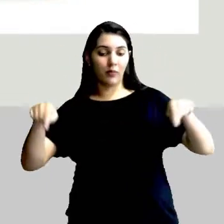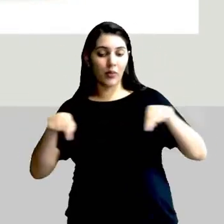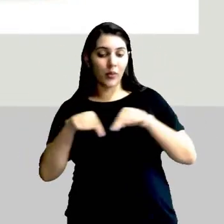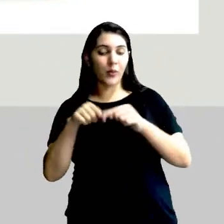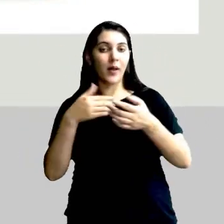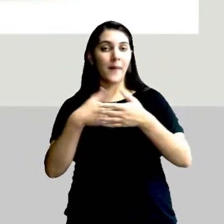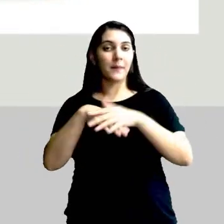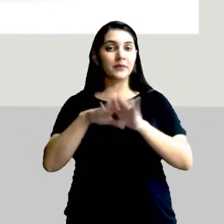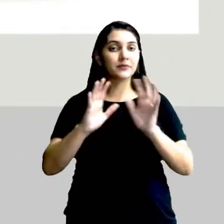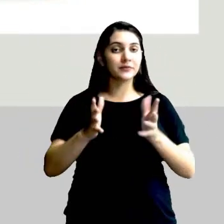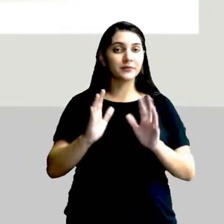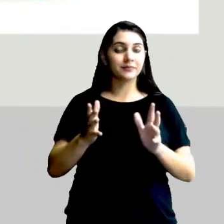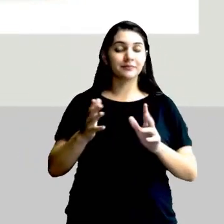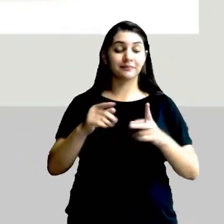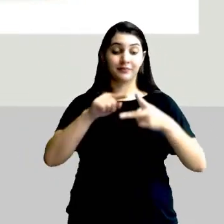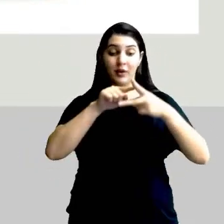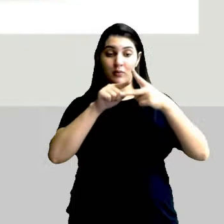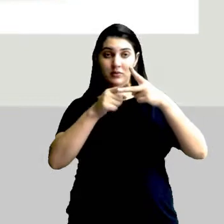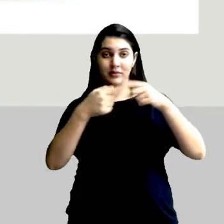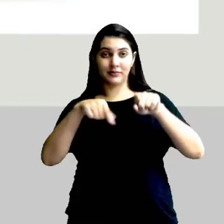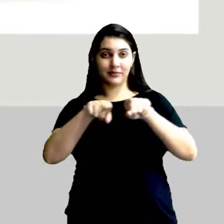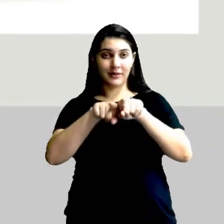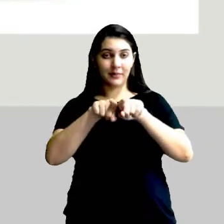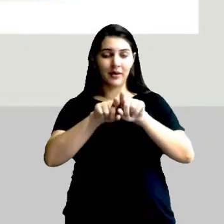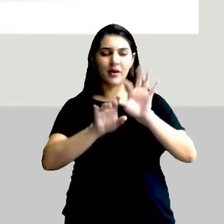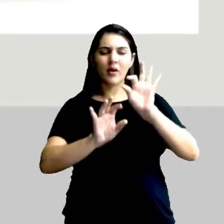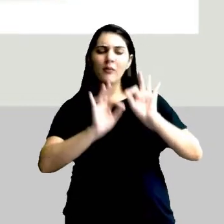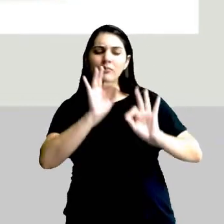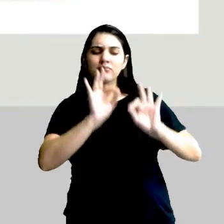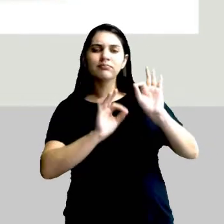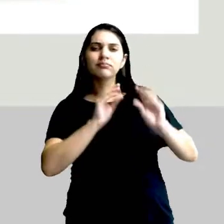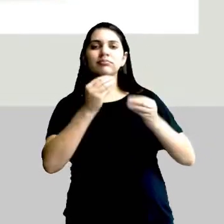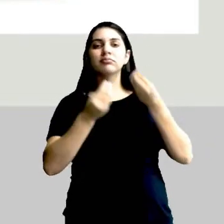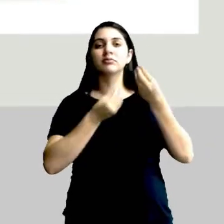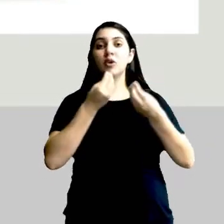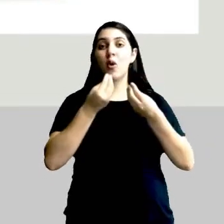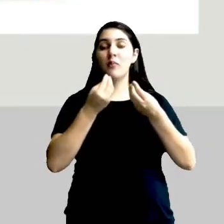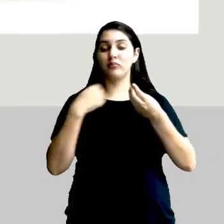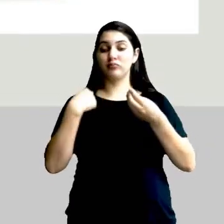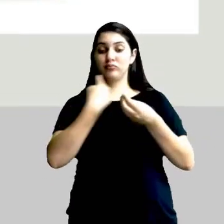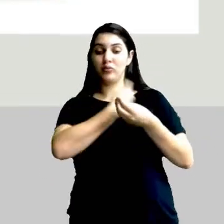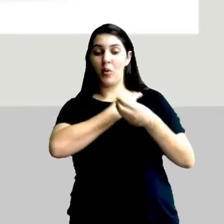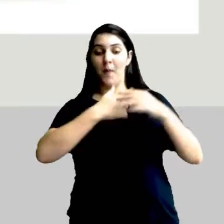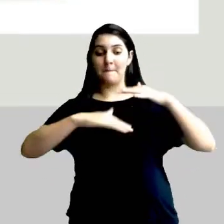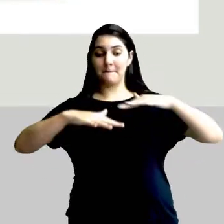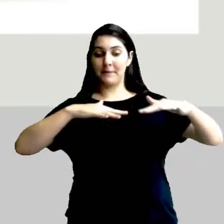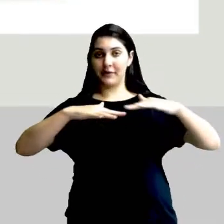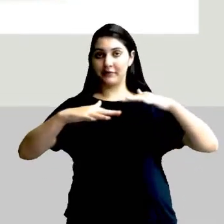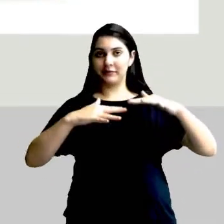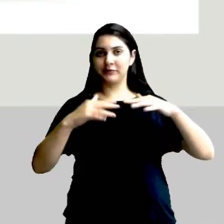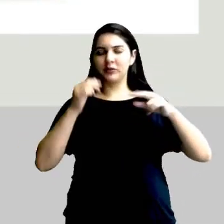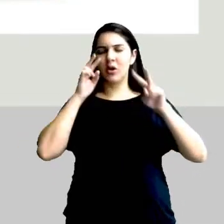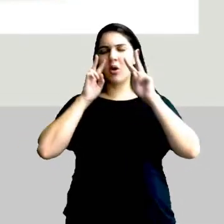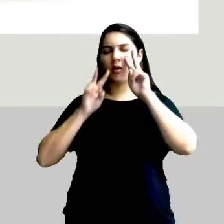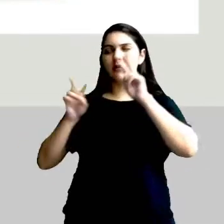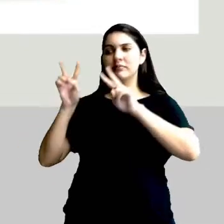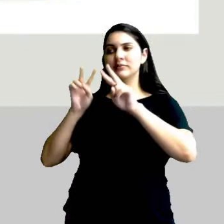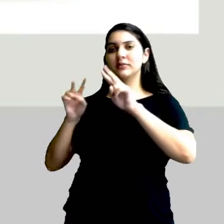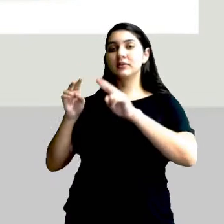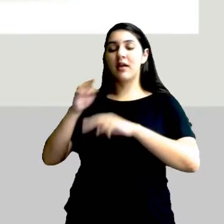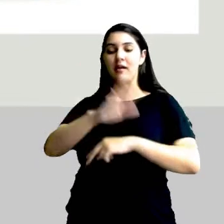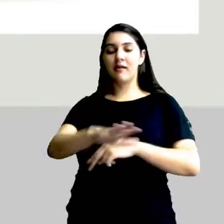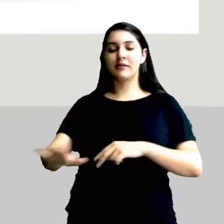de futebol. Os ângulos também, eles se formam através do nosso movimento. Observe as crianças